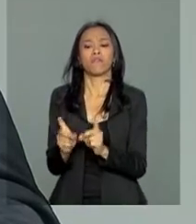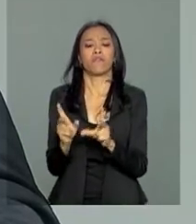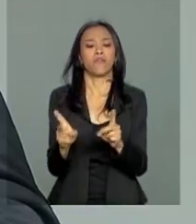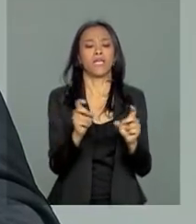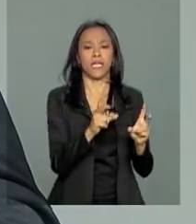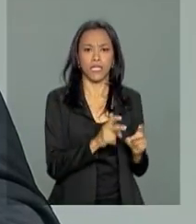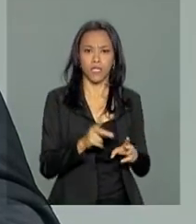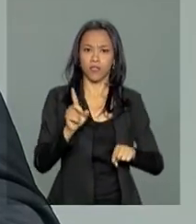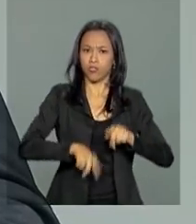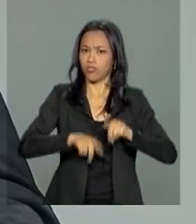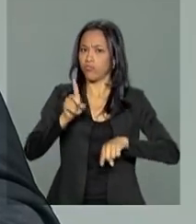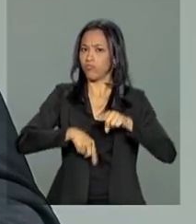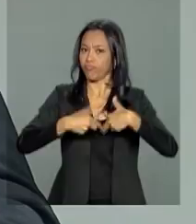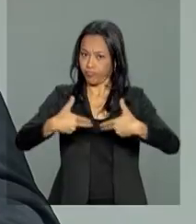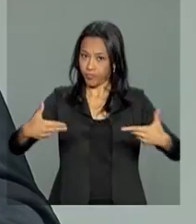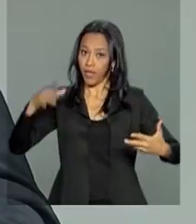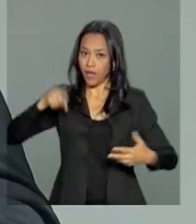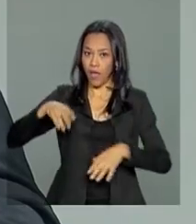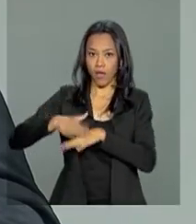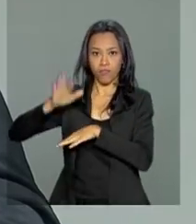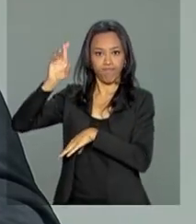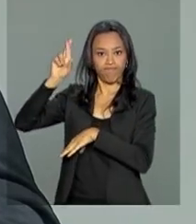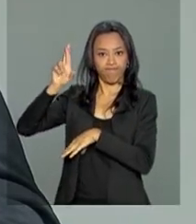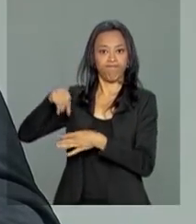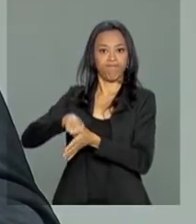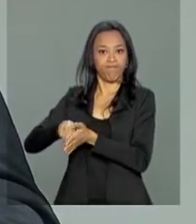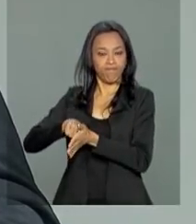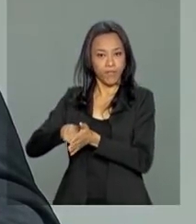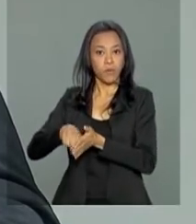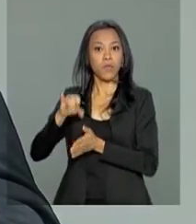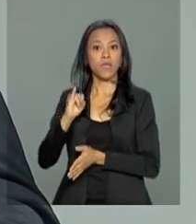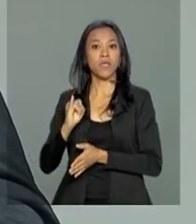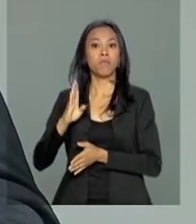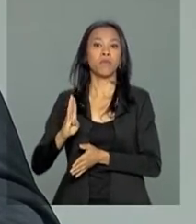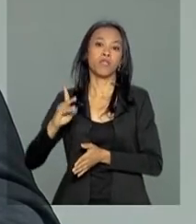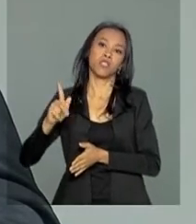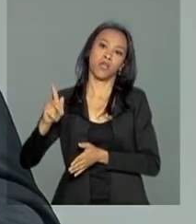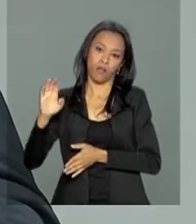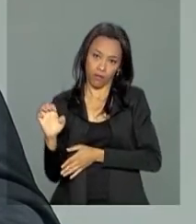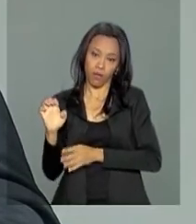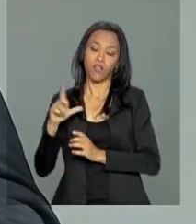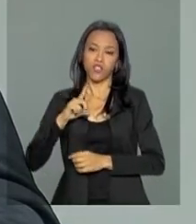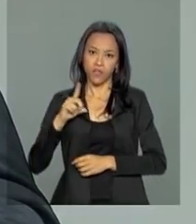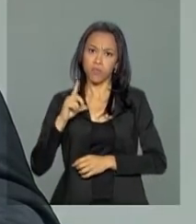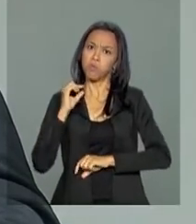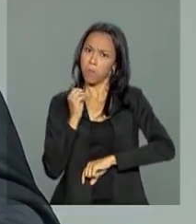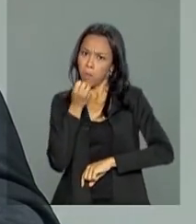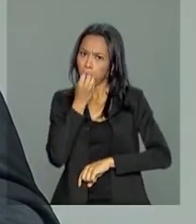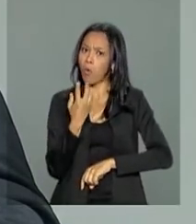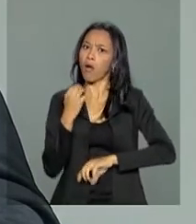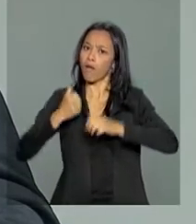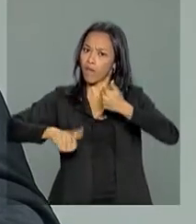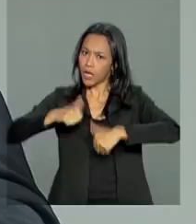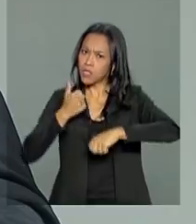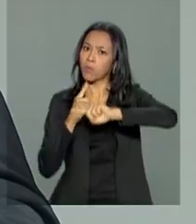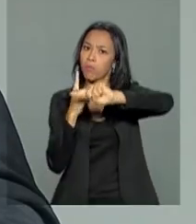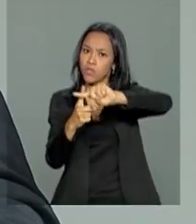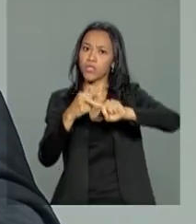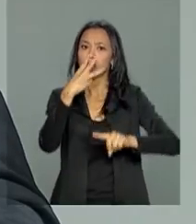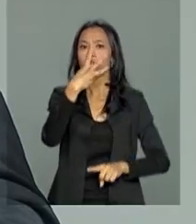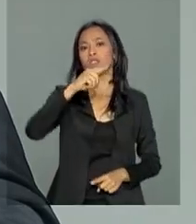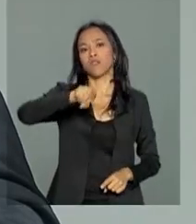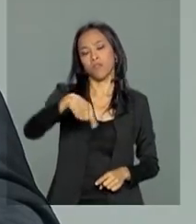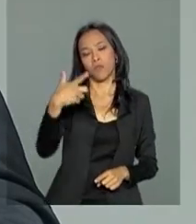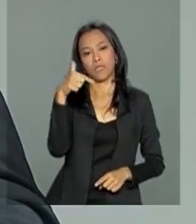pela pmc do também do ibge é tivemos aí uma variação positiva de 3,7 por cento